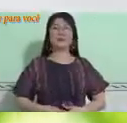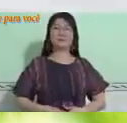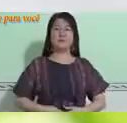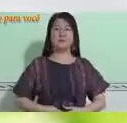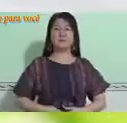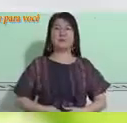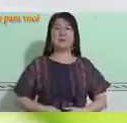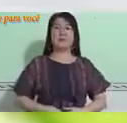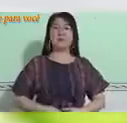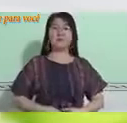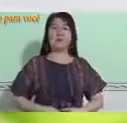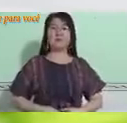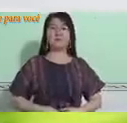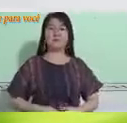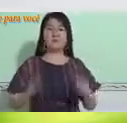2.BATERNOL e